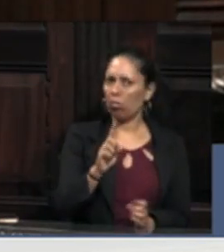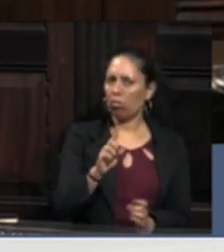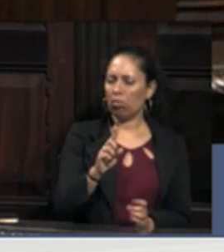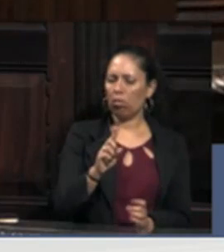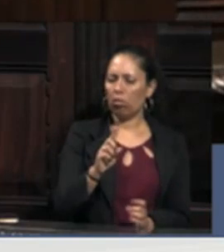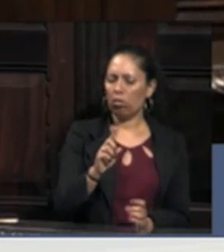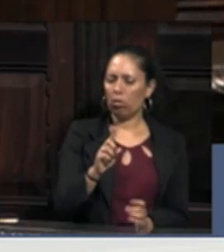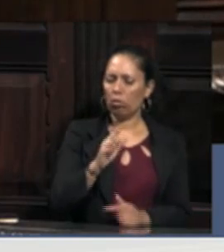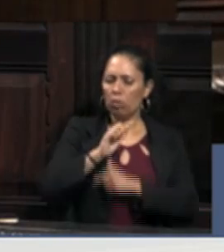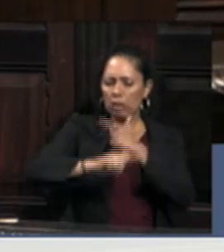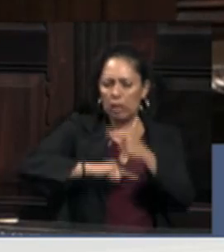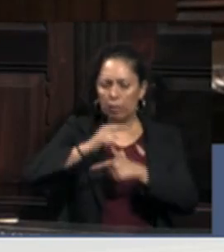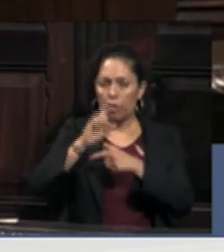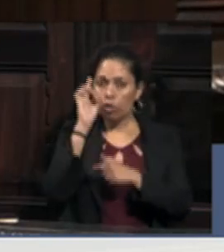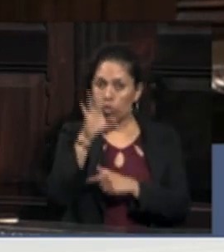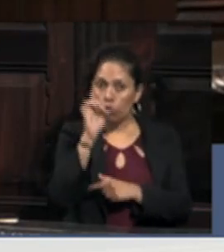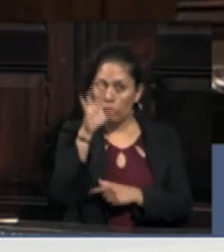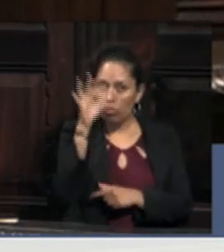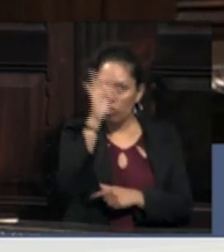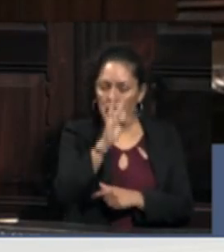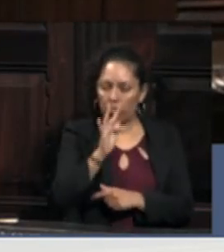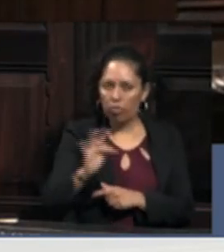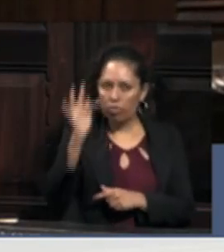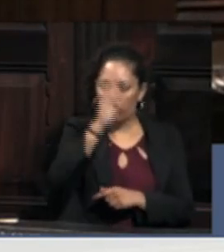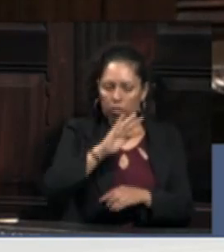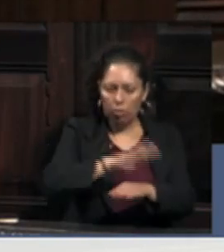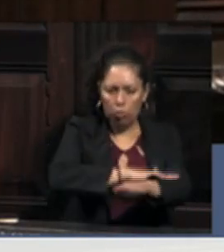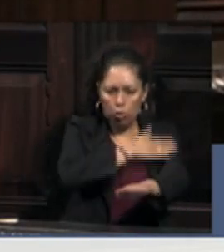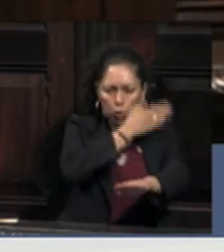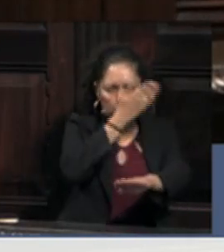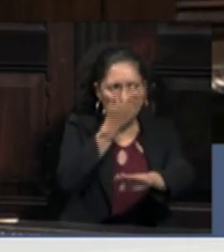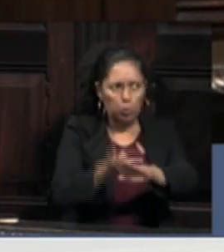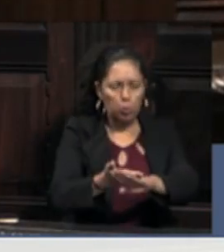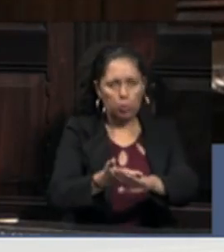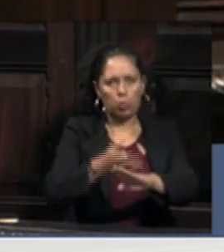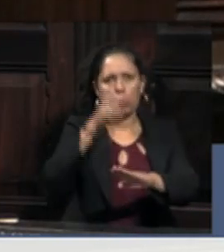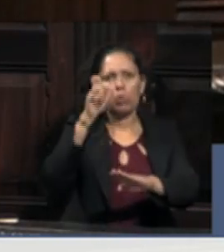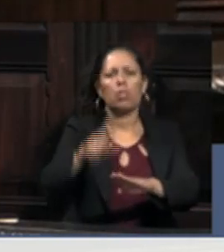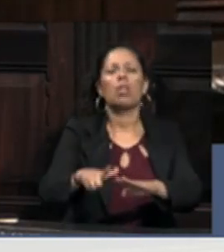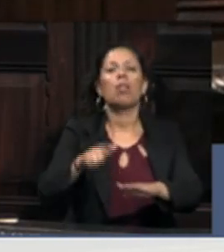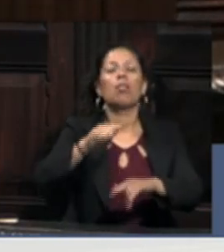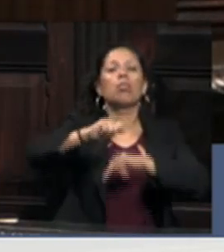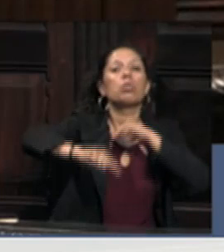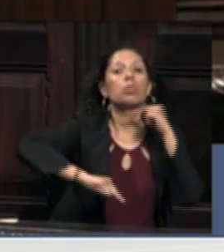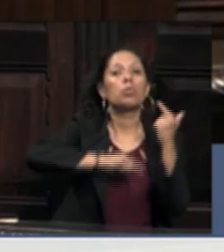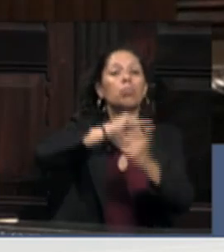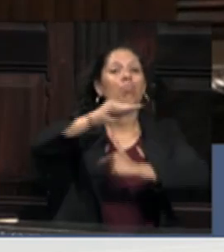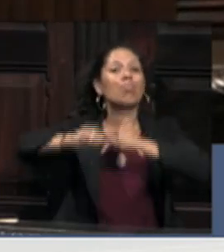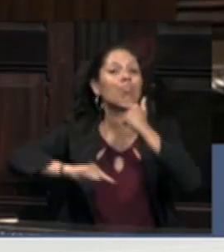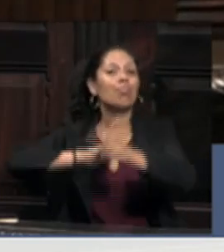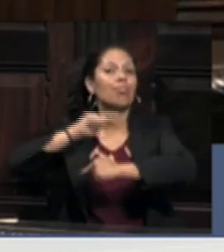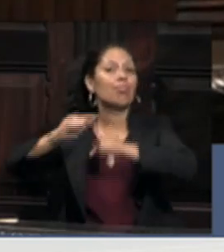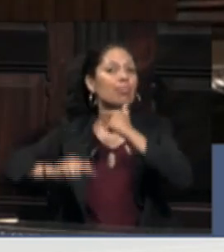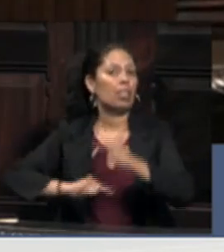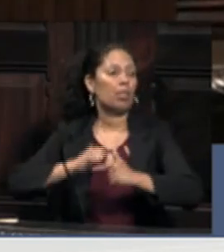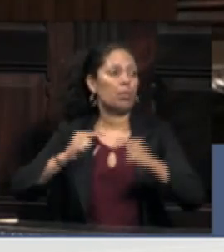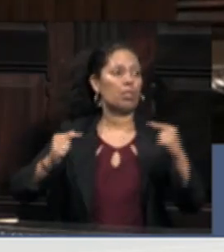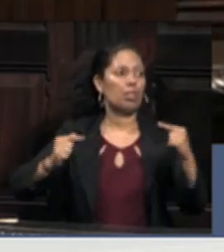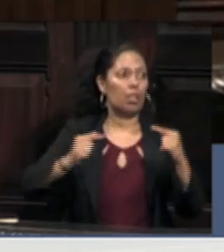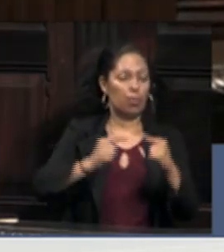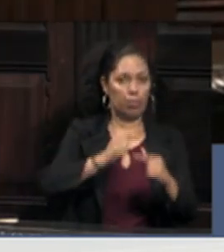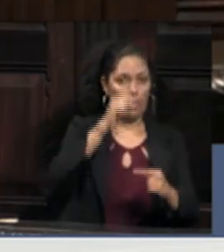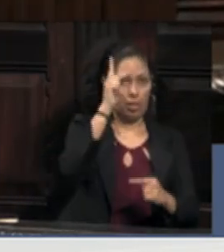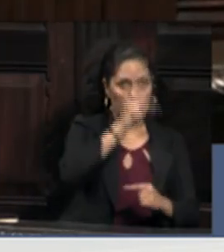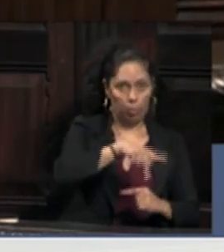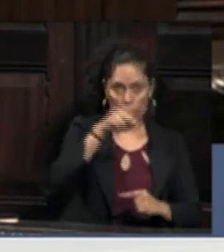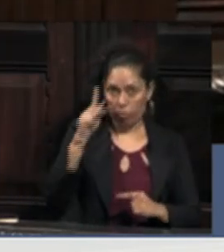exclusiva, ela constitui um regime de trabalho a professores cujo